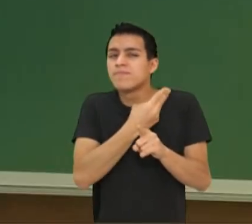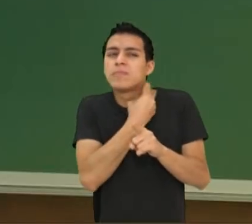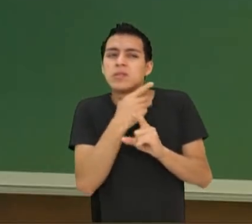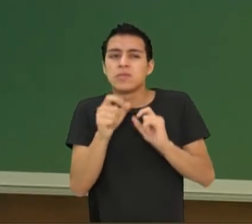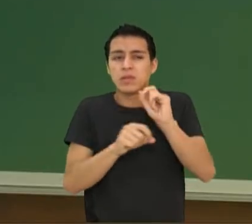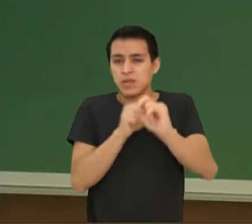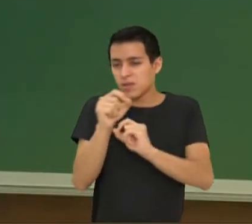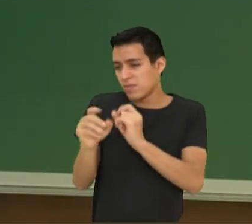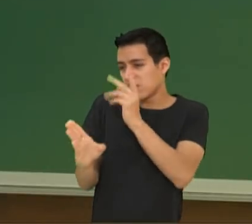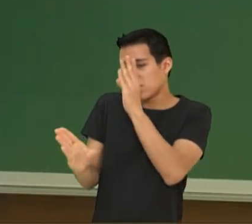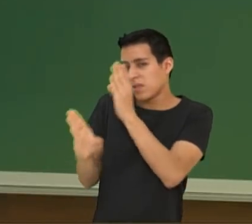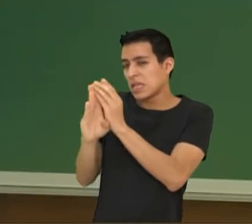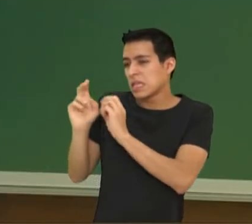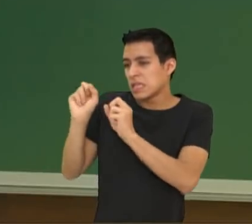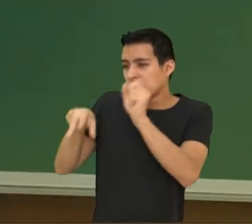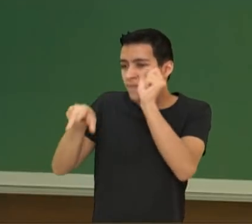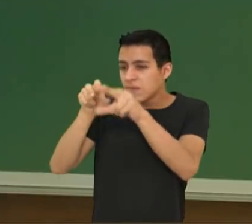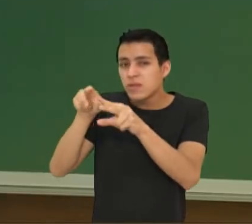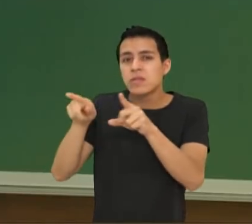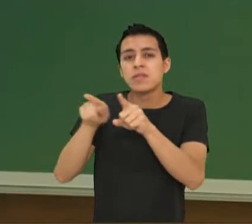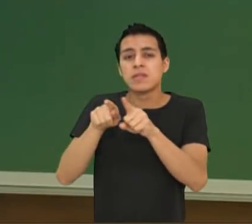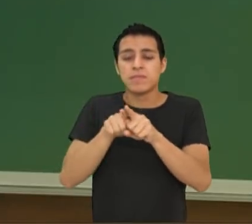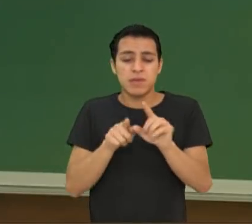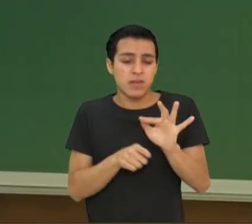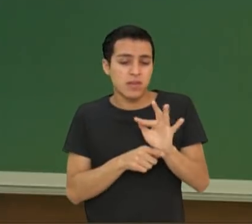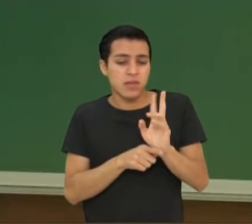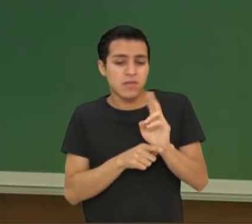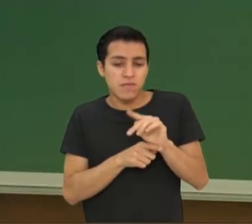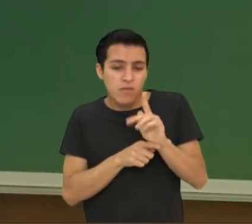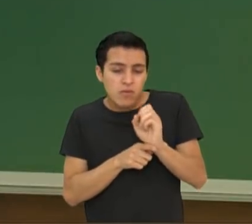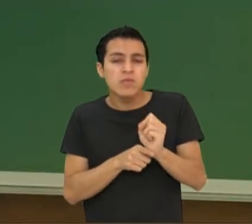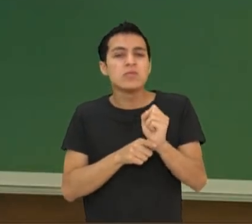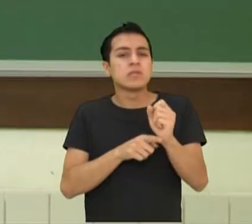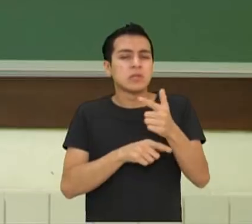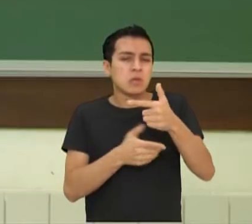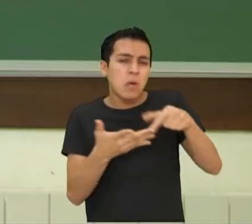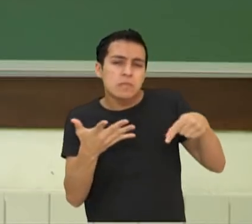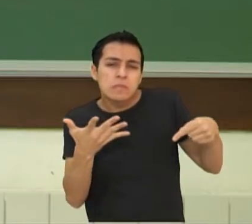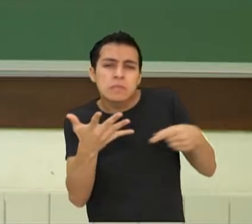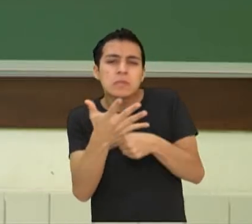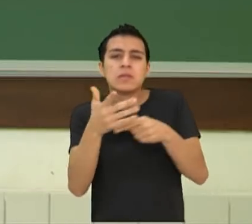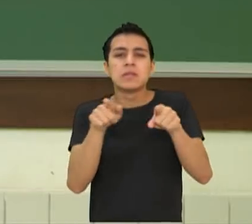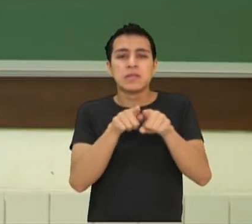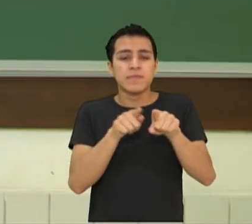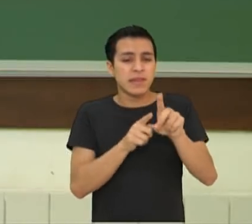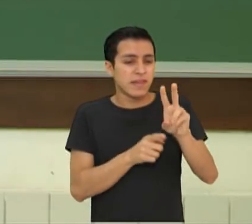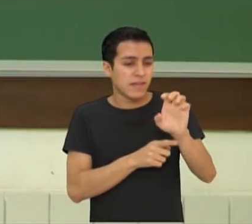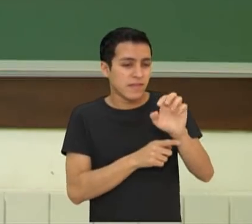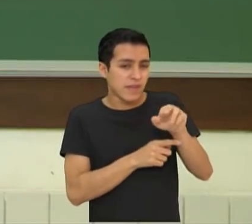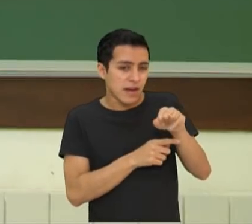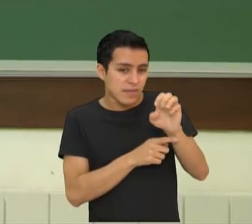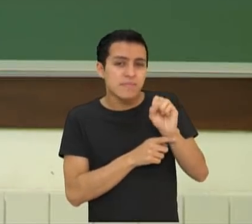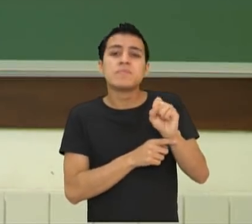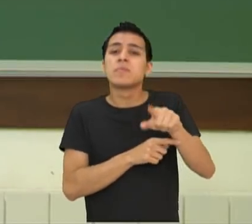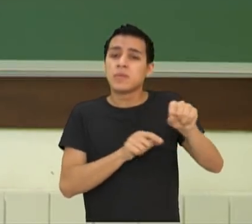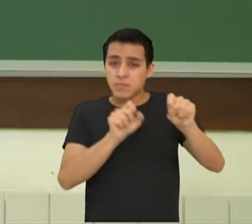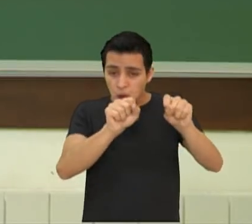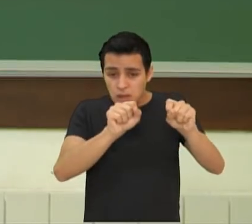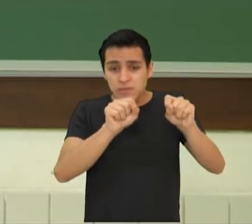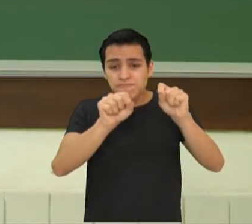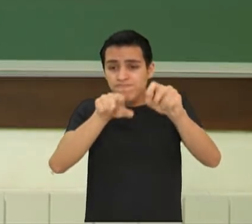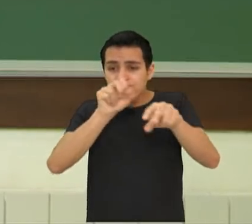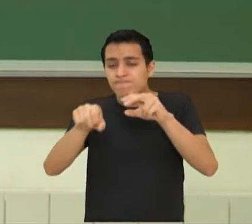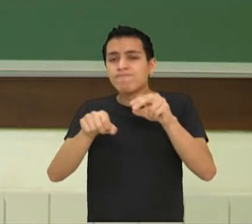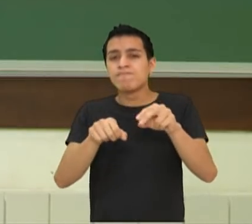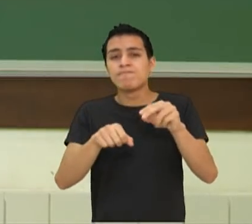meningites causadas por vírus, fungos, protozoários e até mesmo vermes, eumintos. Então, é